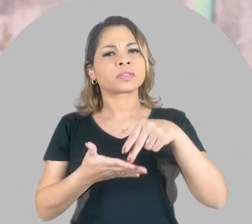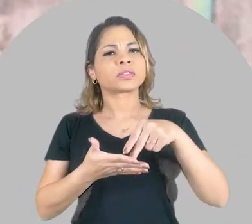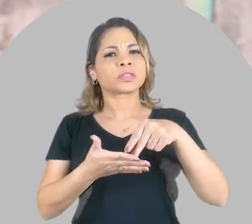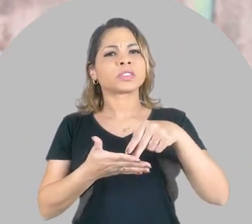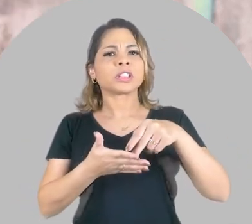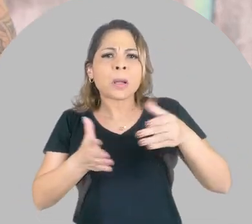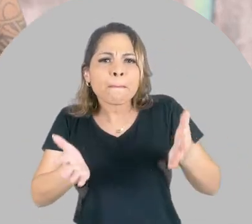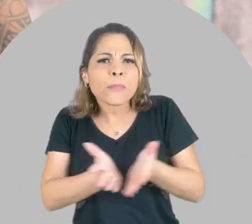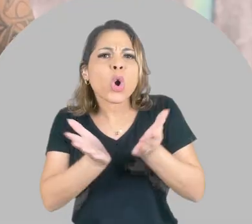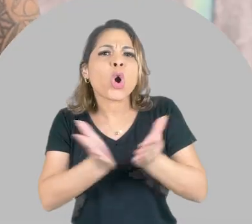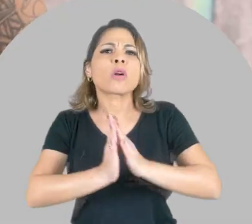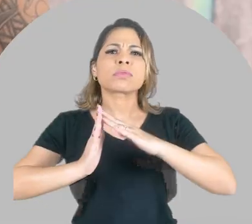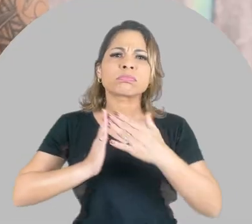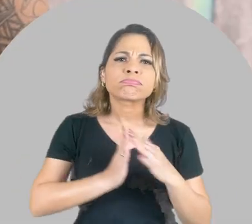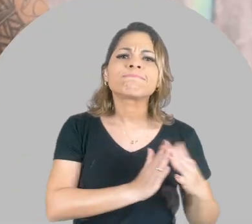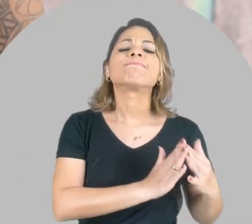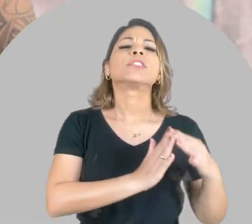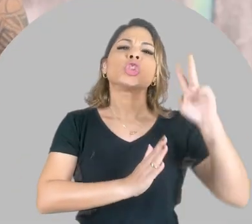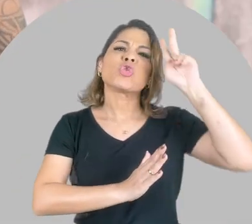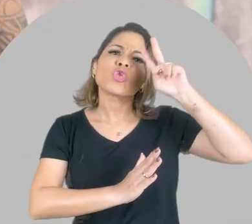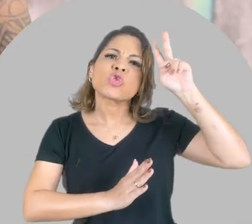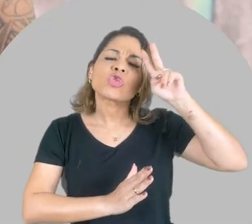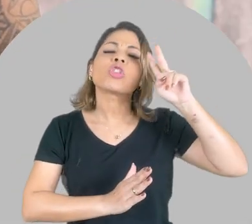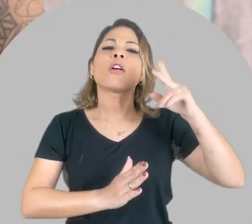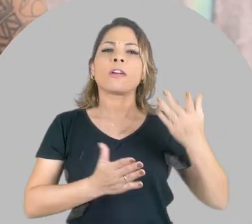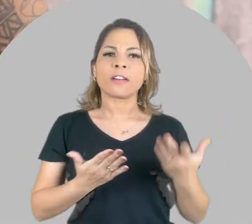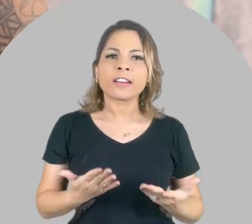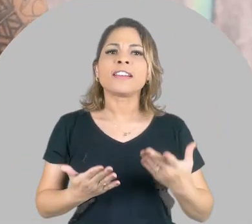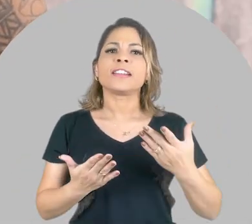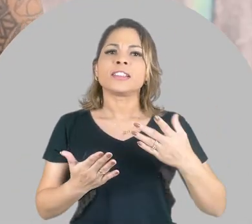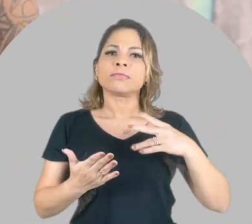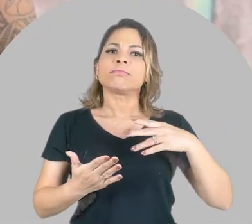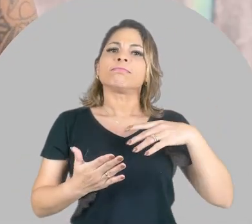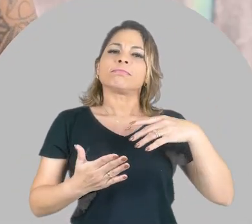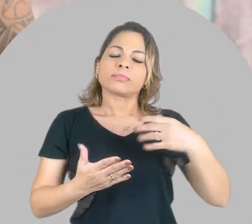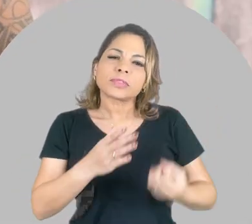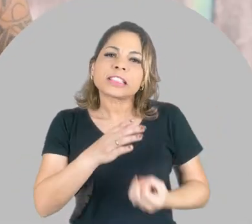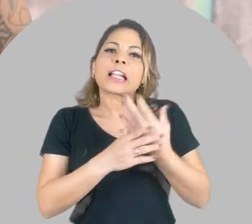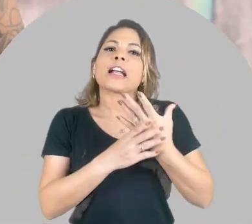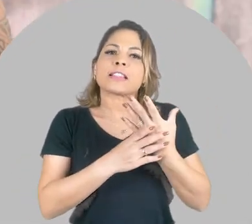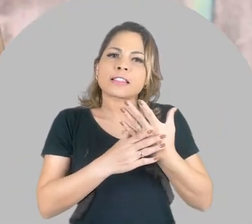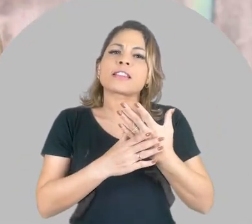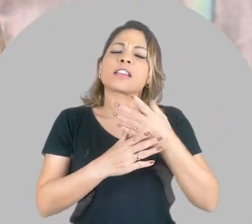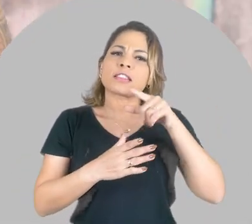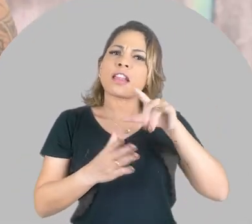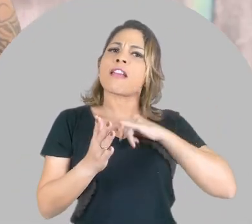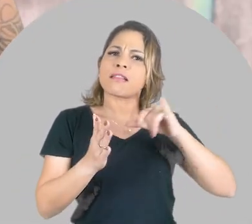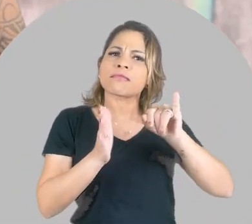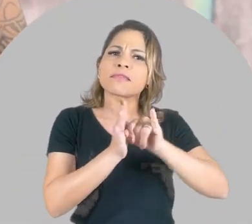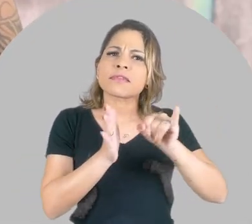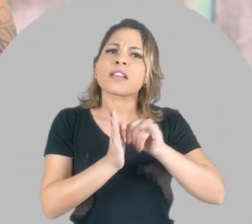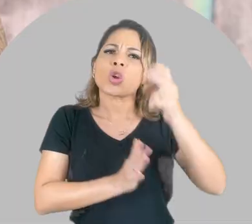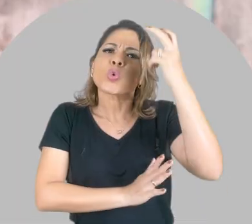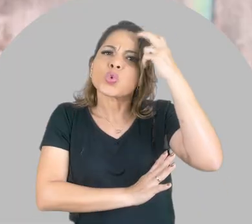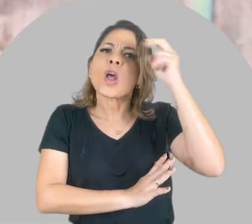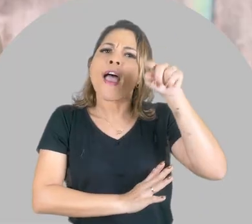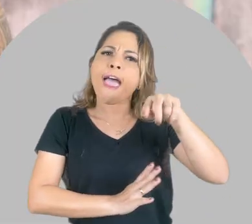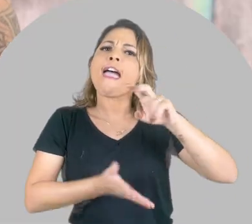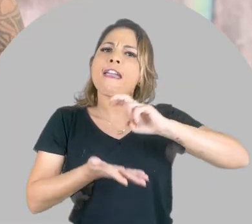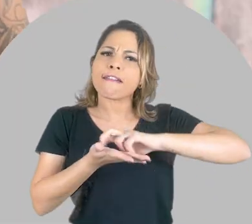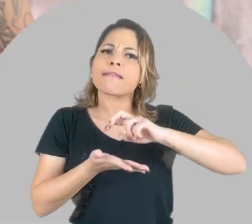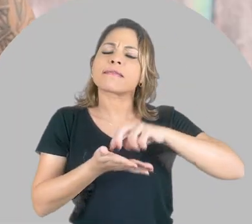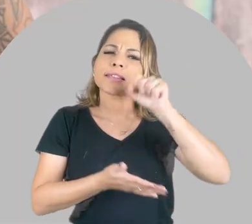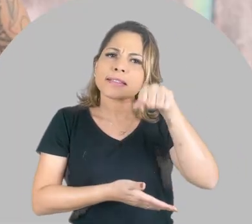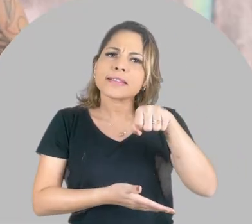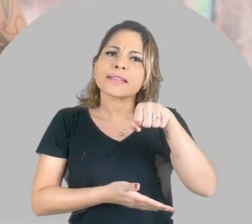um ato de resistência da sua periferia, da sua história periférica, da sua origem periférica. Se ele tem identidade